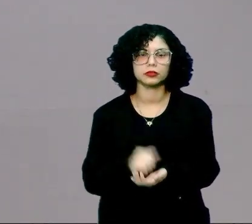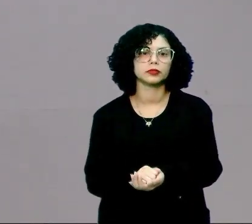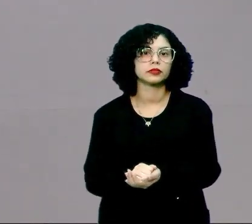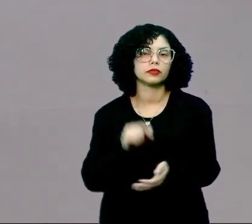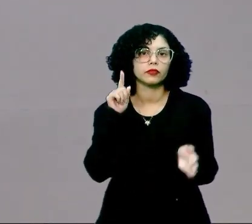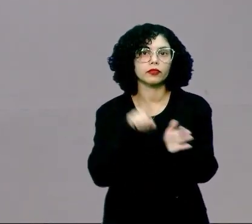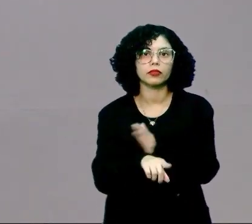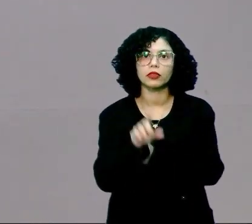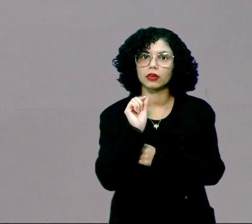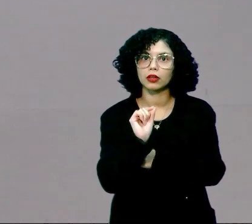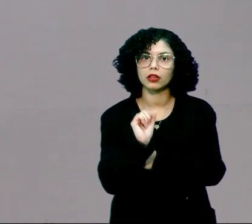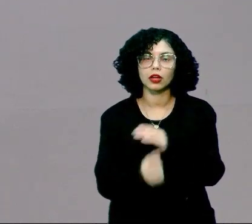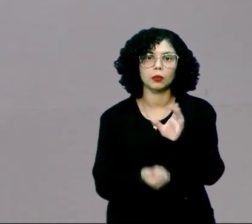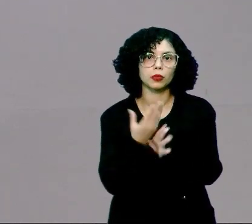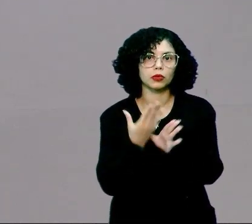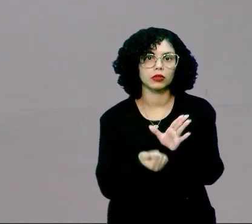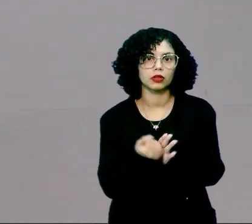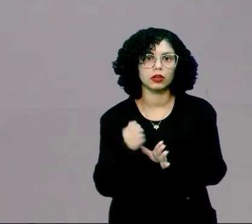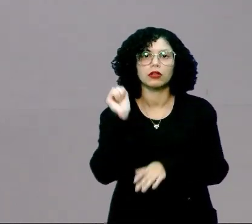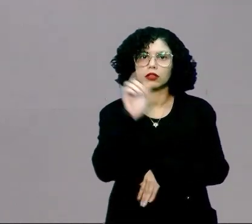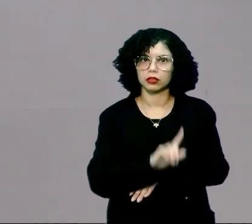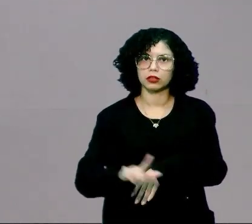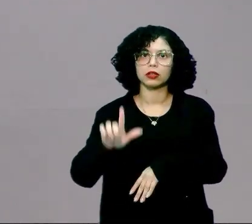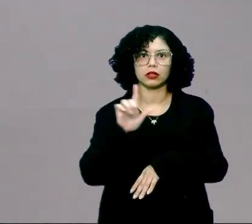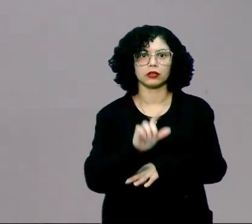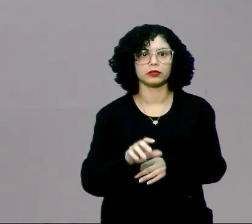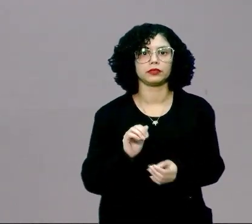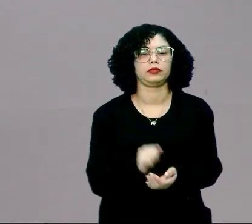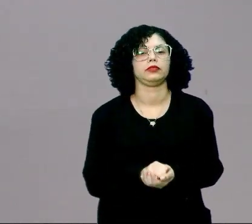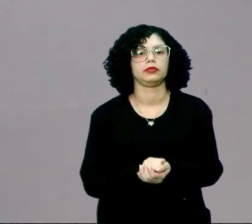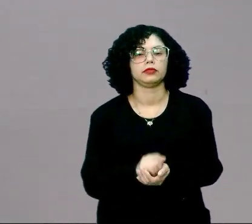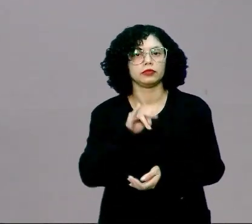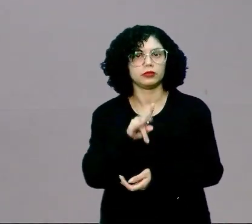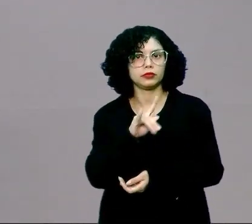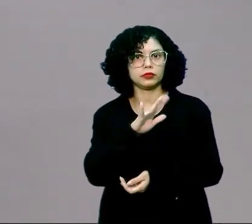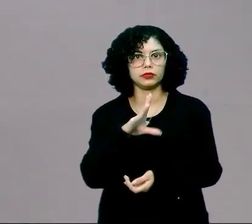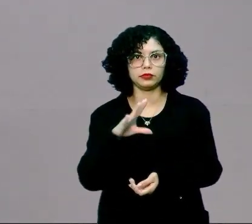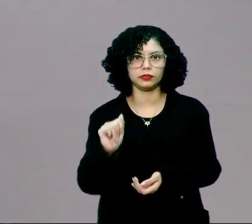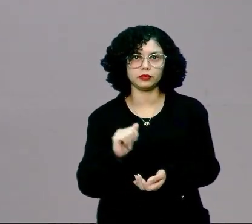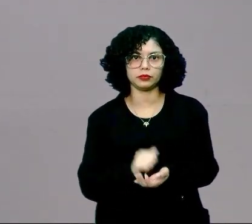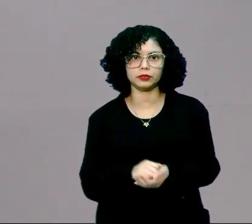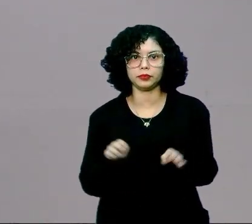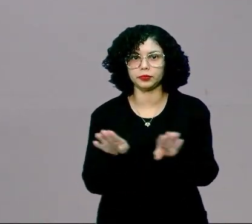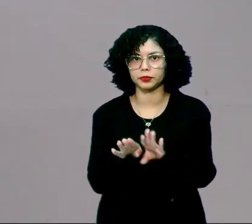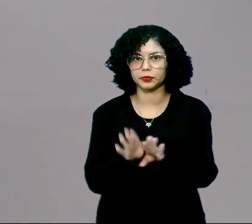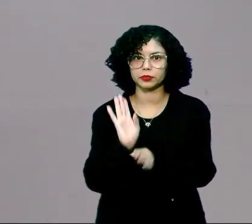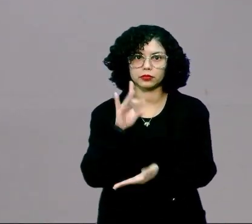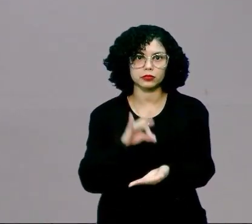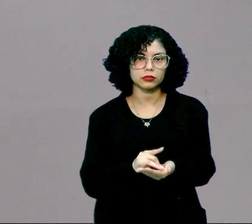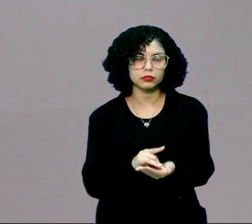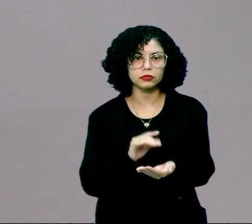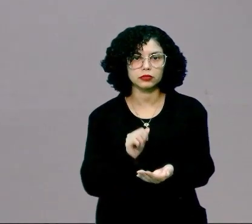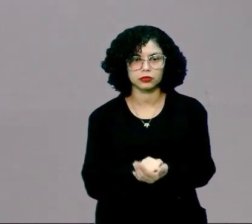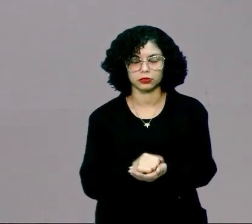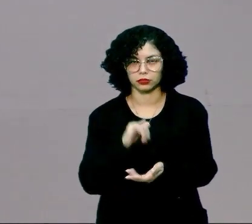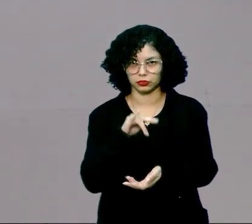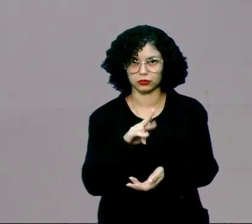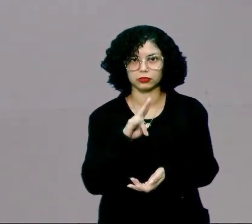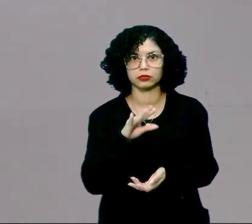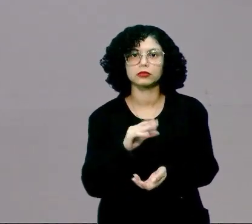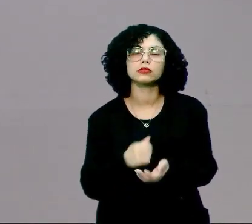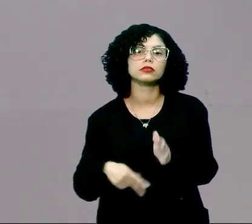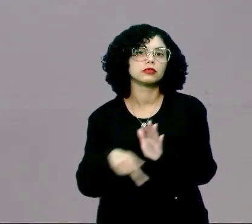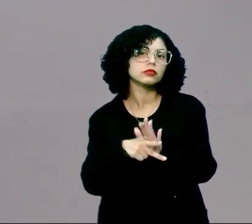a produção literária é uma imitação da realidade. Então, eu tenho uma realidade ali e eu imito ela